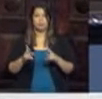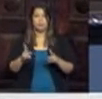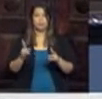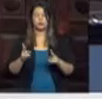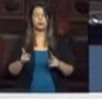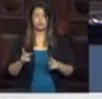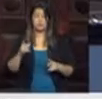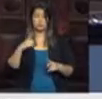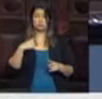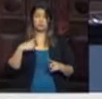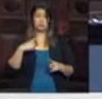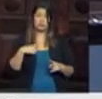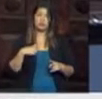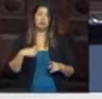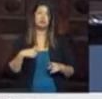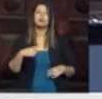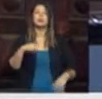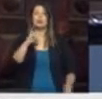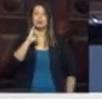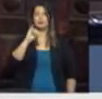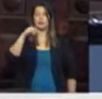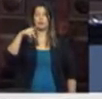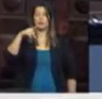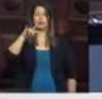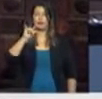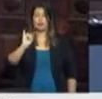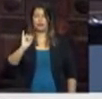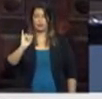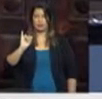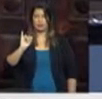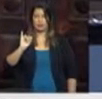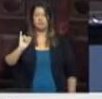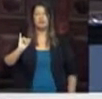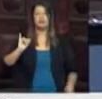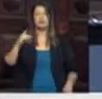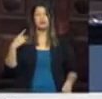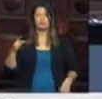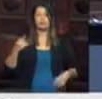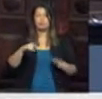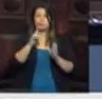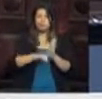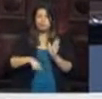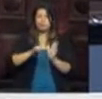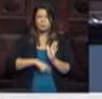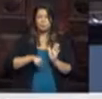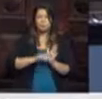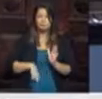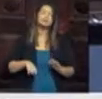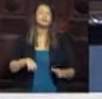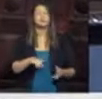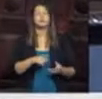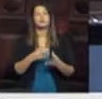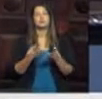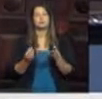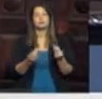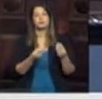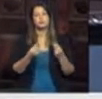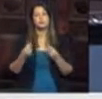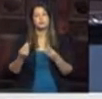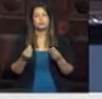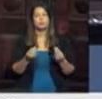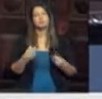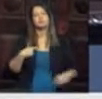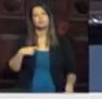rodo. IPI é a base de cálculo do Fundo de Participação do Estado e do Fundo de Participações do